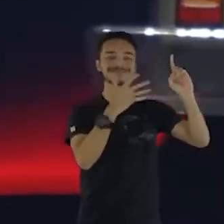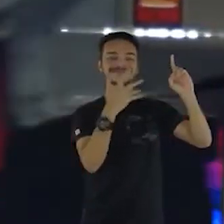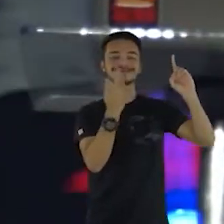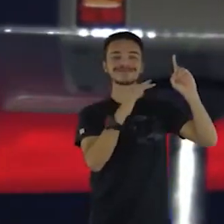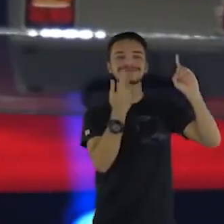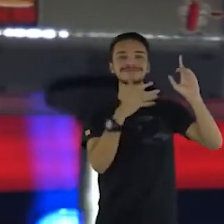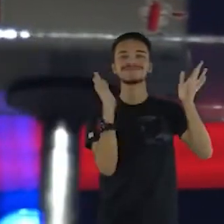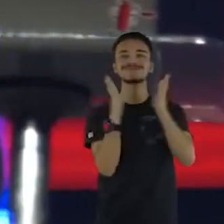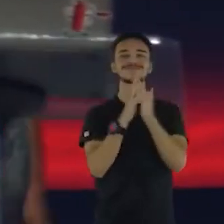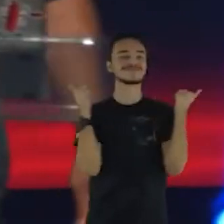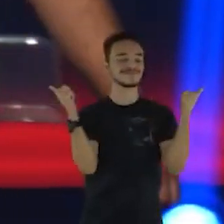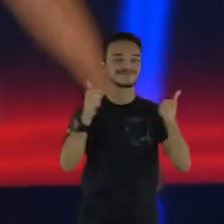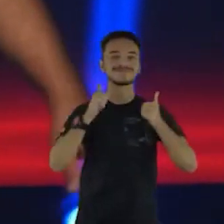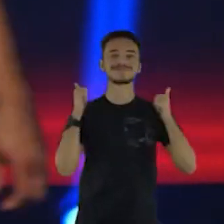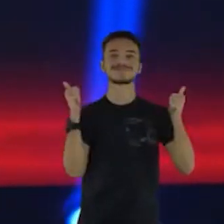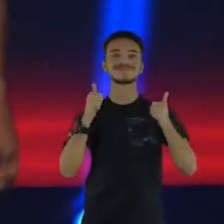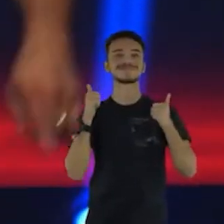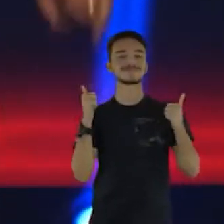Aleluia.